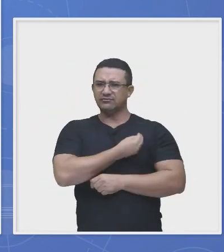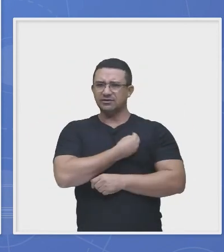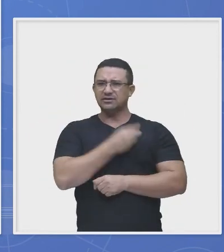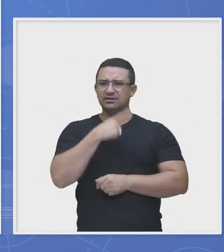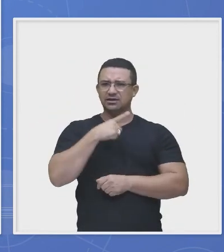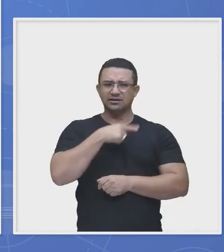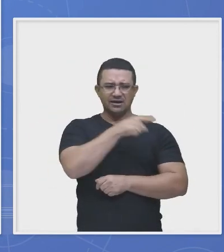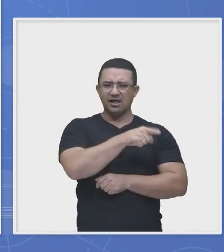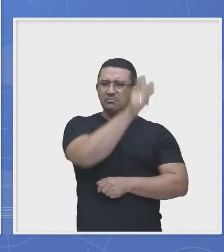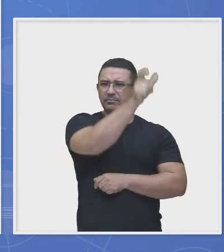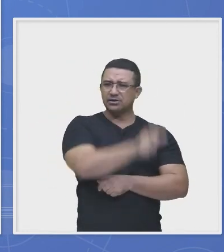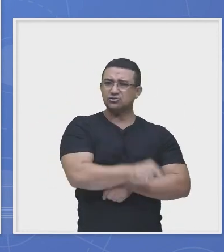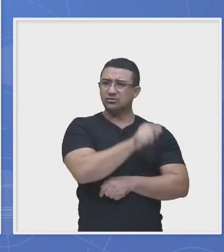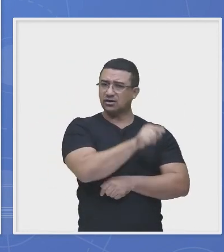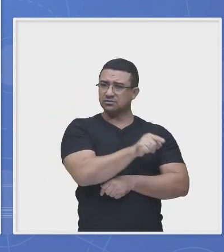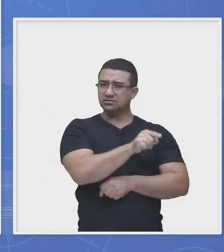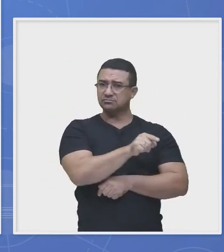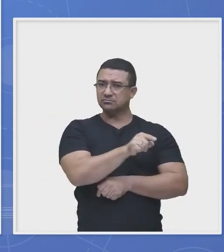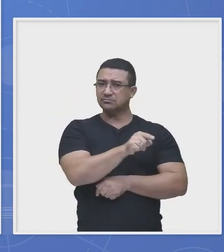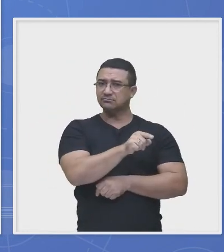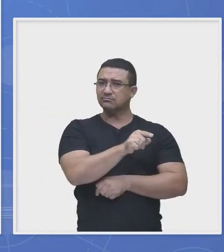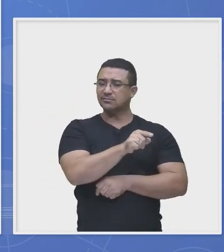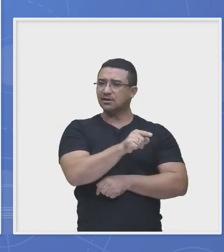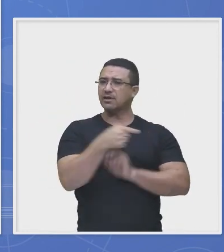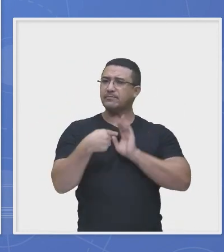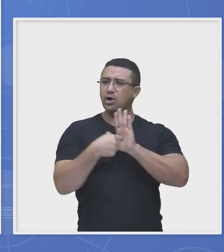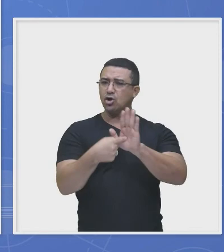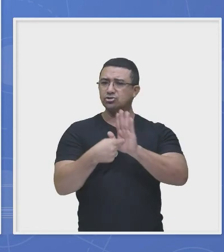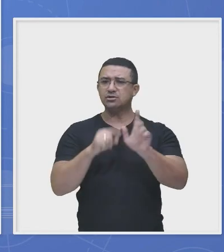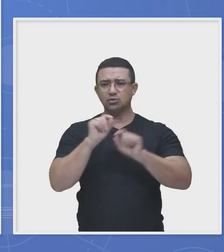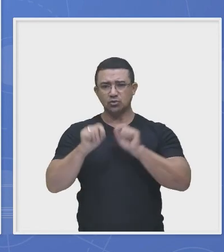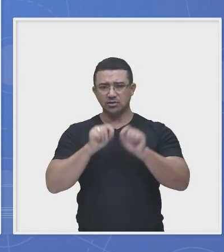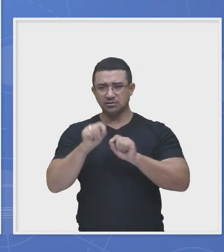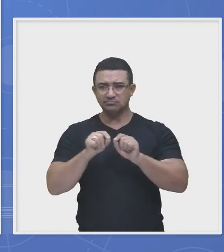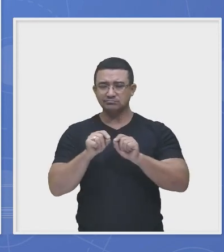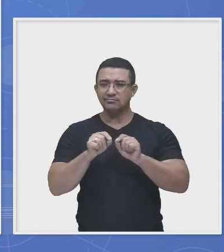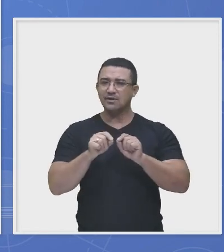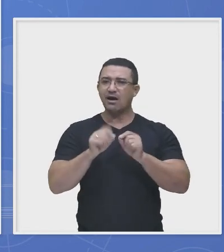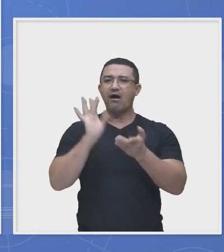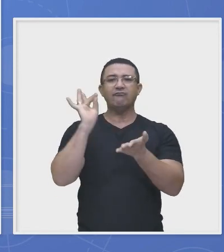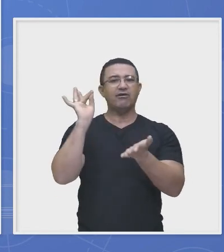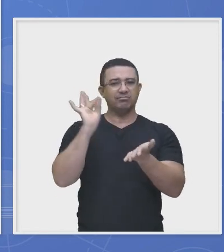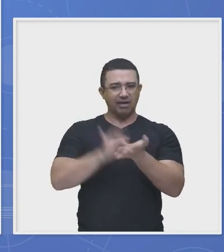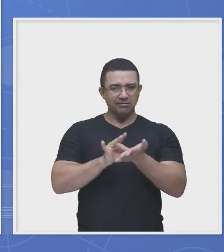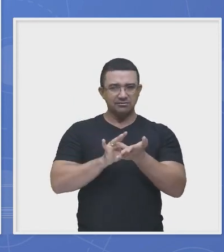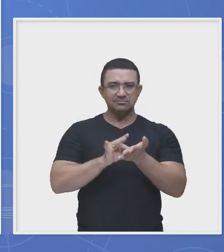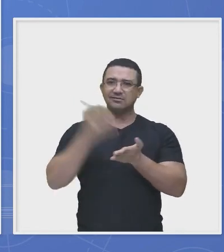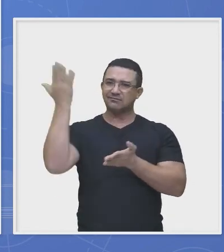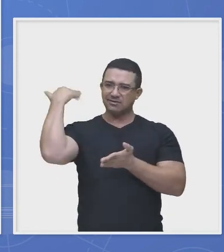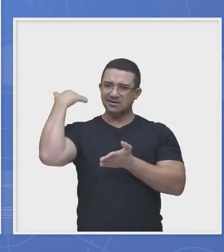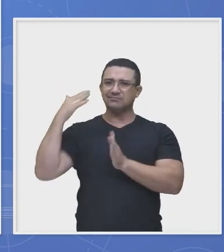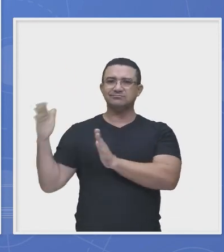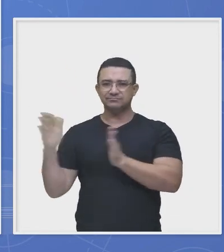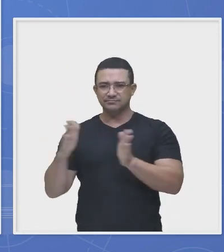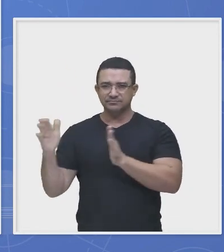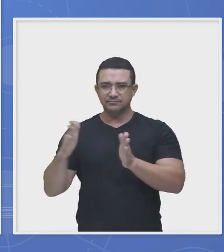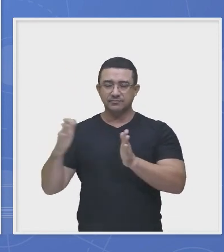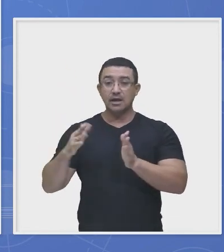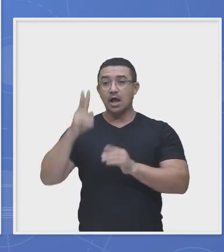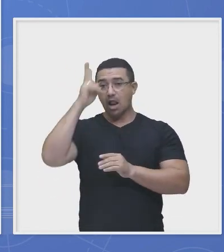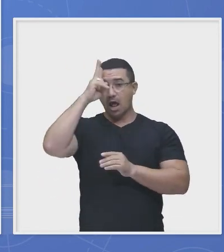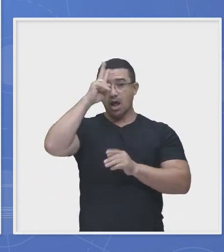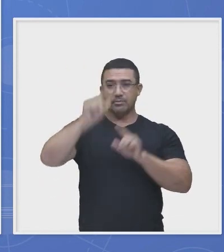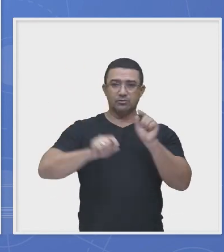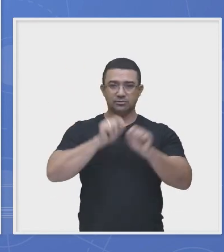ter uma personagem ali que vai representar uma realidade daquele momento. Então lembrem